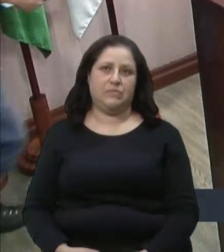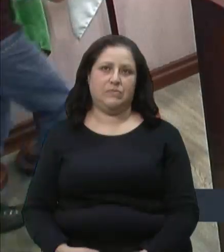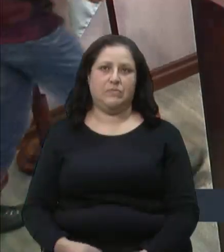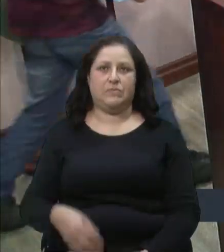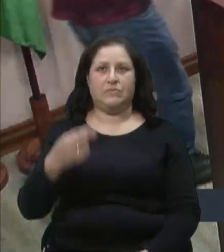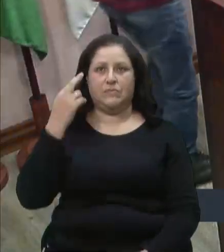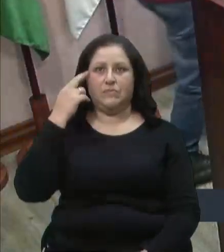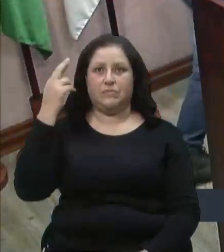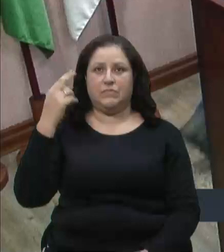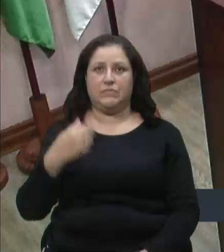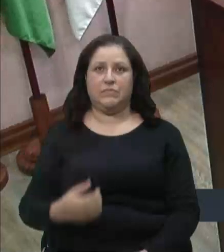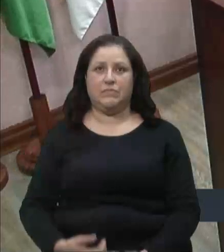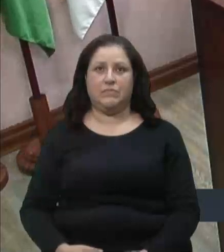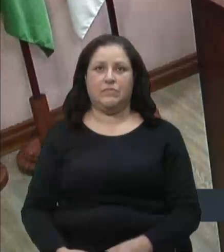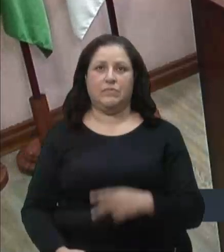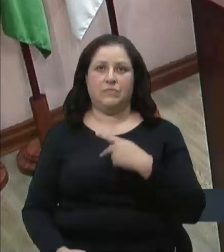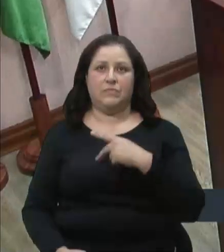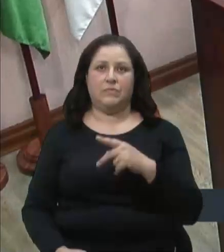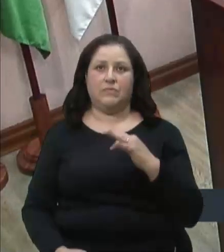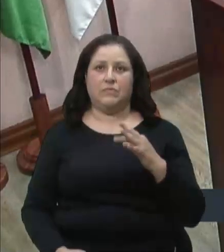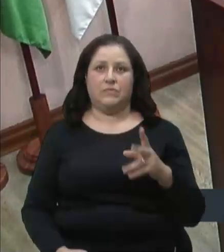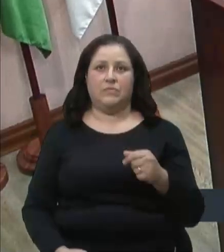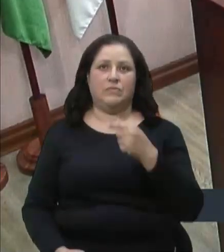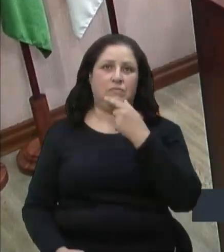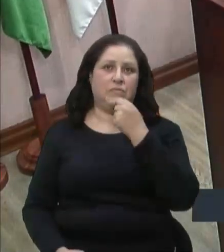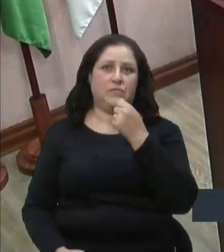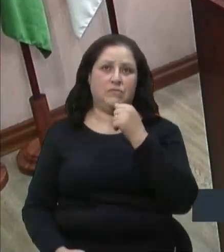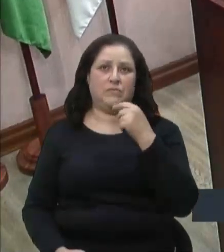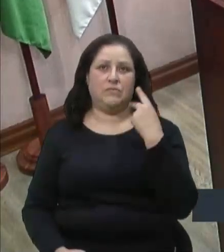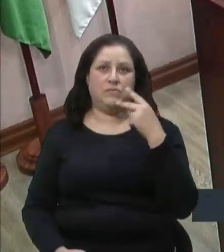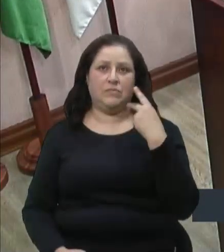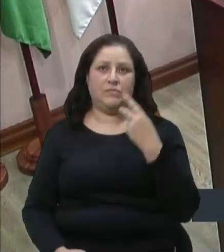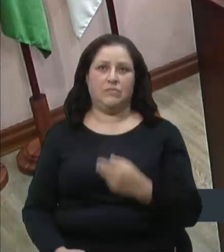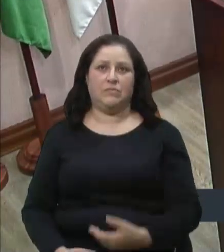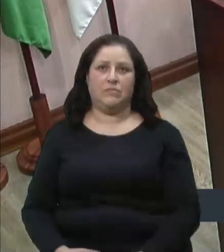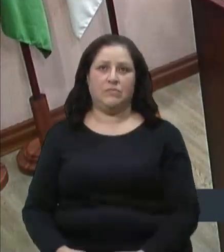Senhor presidente, senhoras e senhores vereadores,